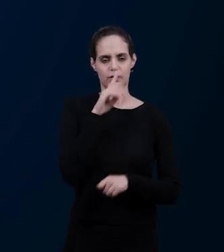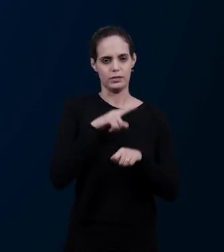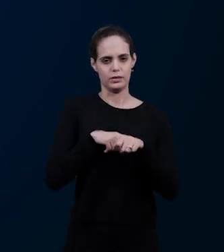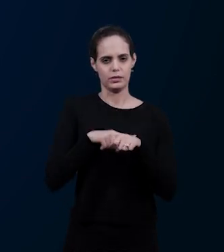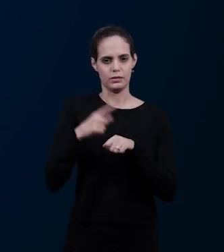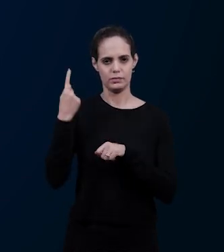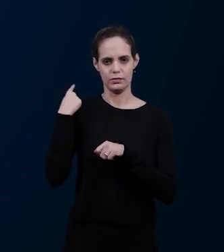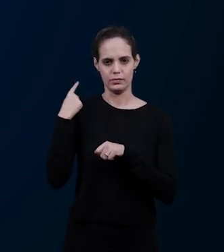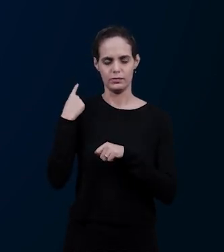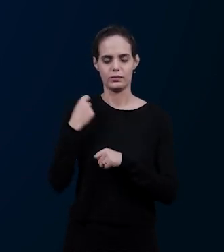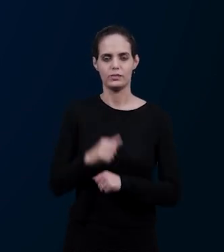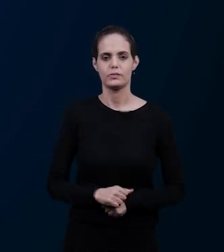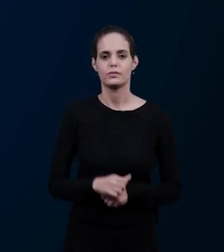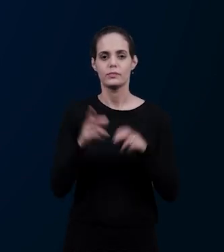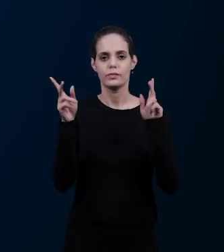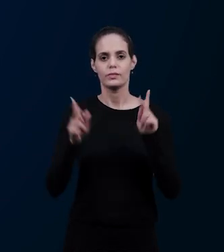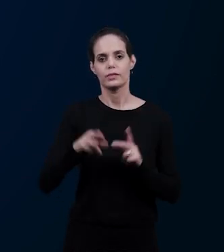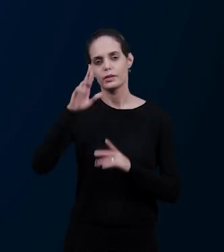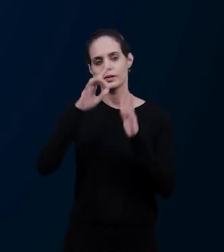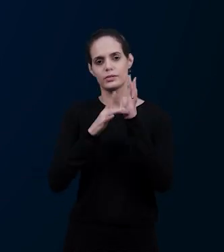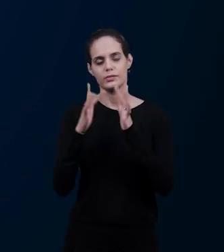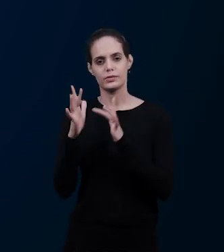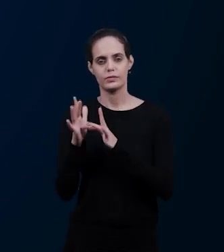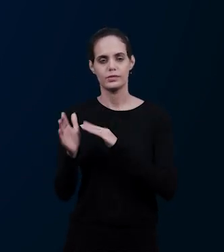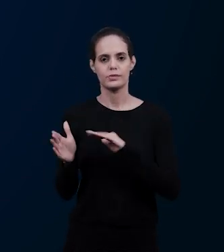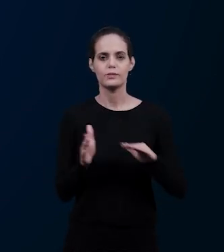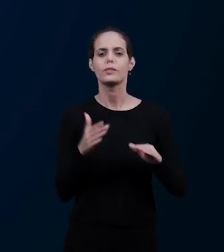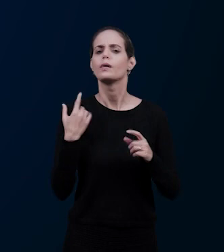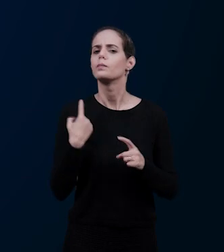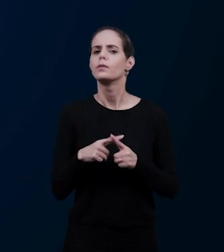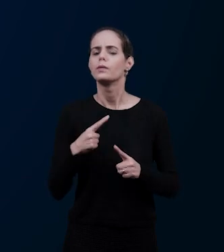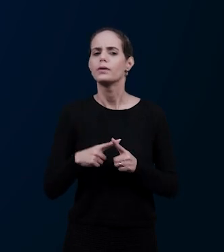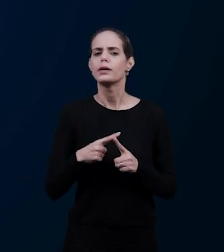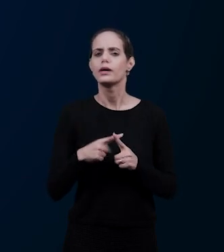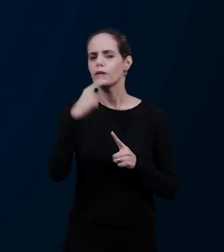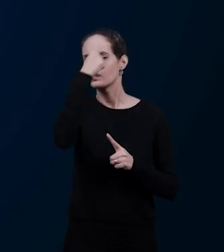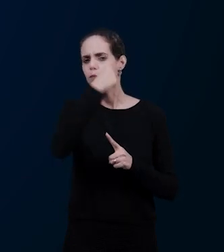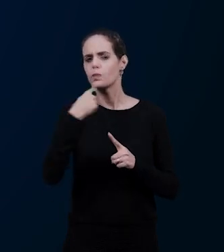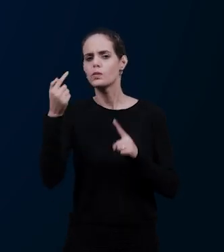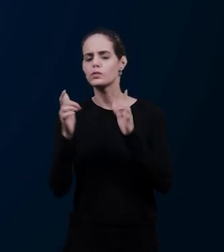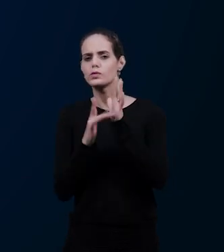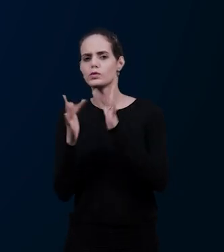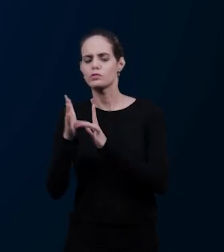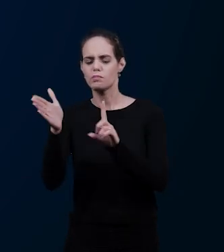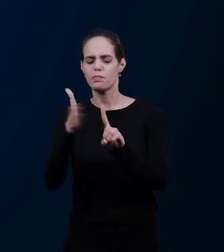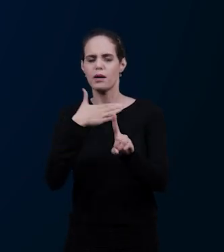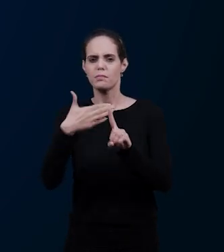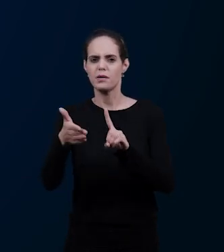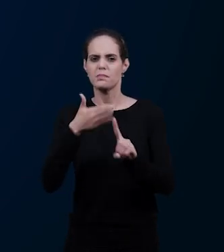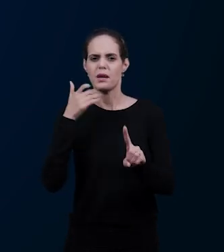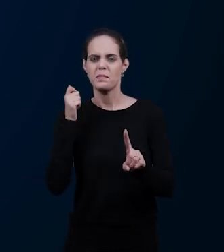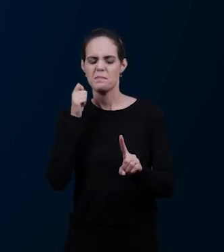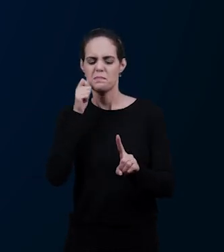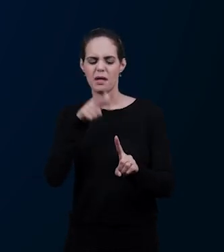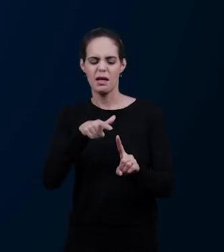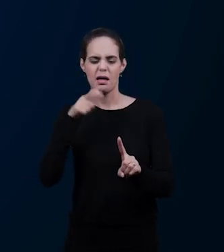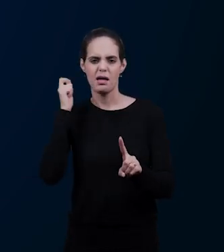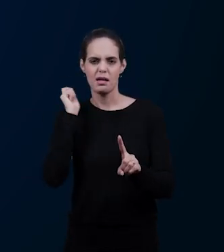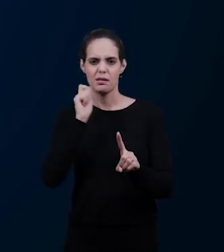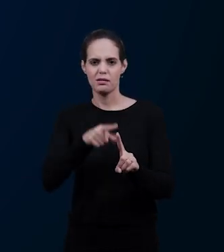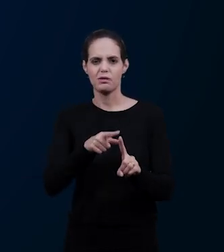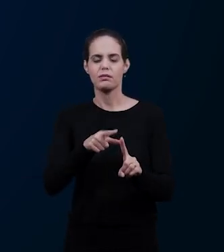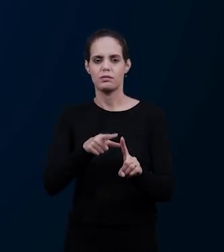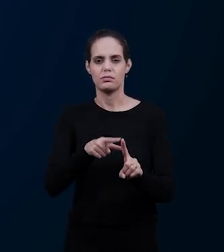naquele momento. A paz do Senhor Jesus. Por que bateram no rosto do Senhor Jesus? Para insultá-lo.